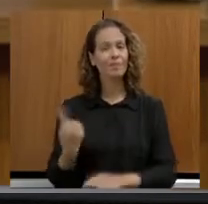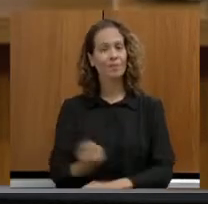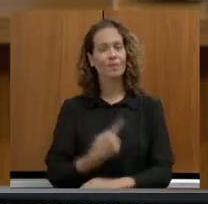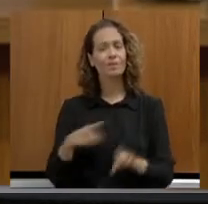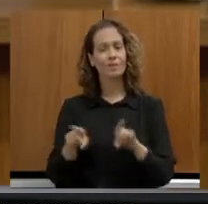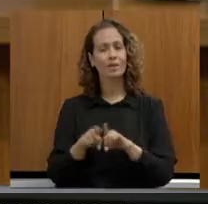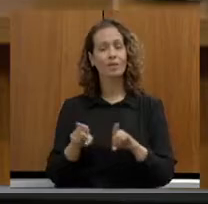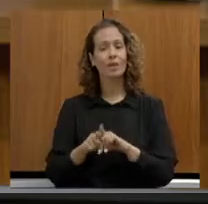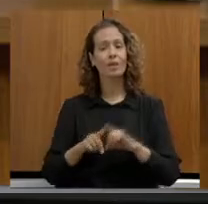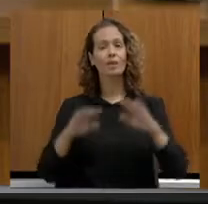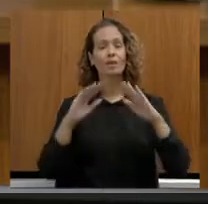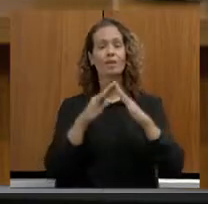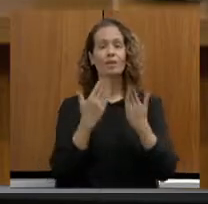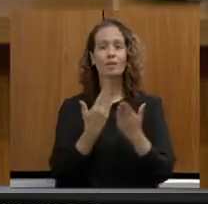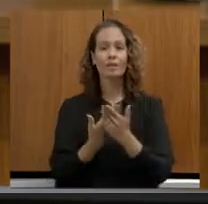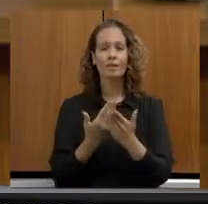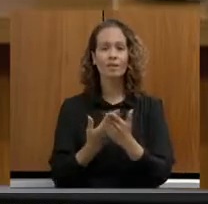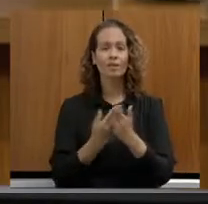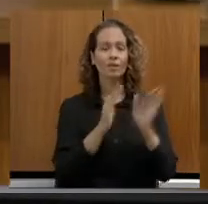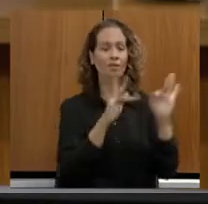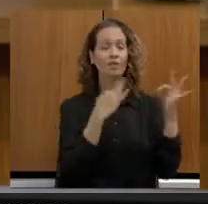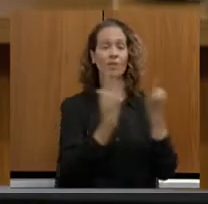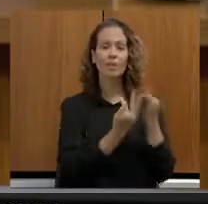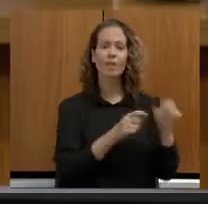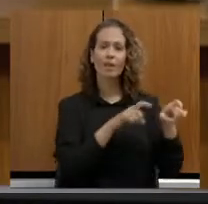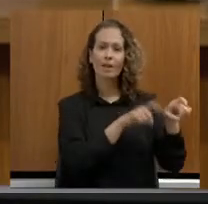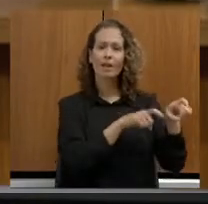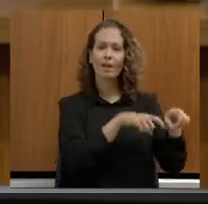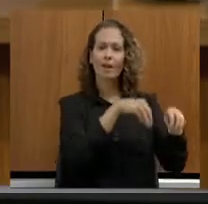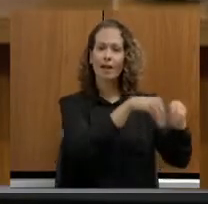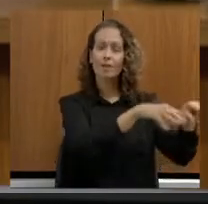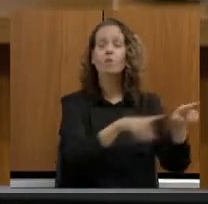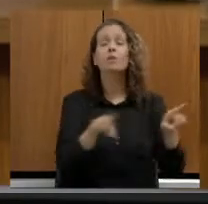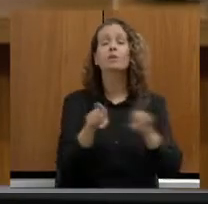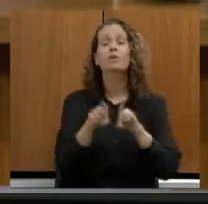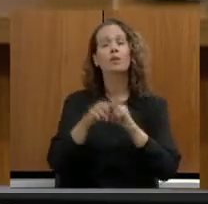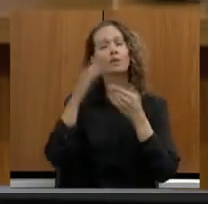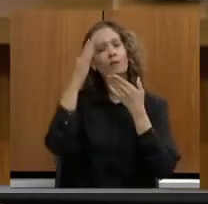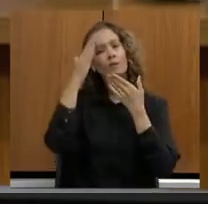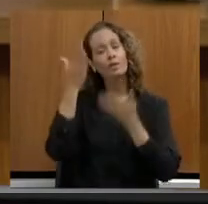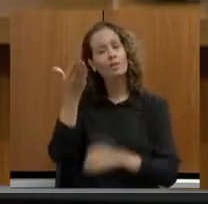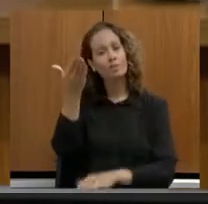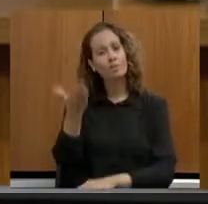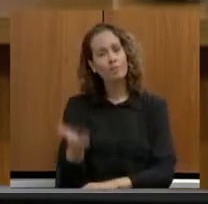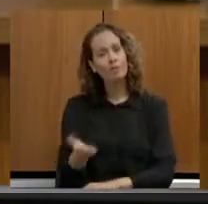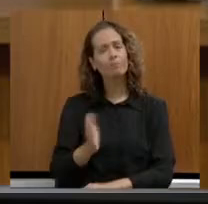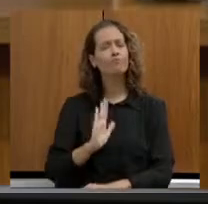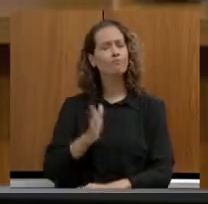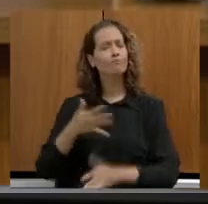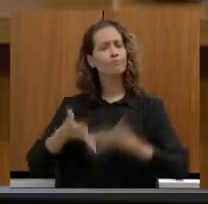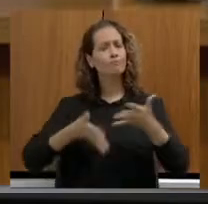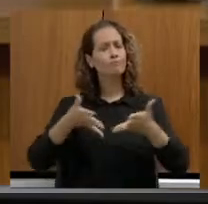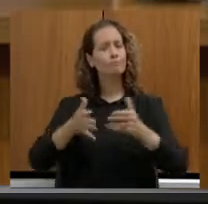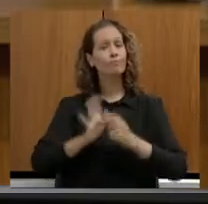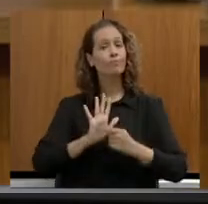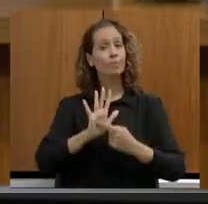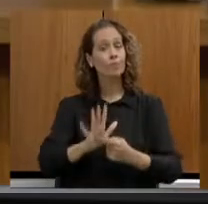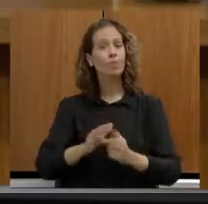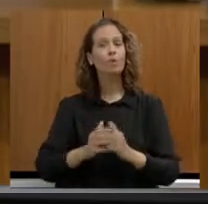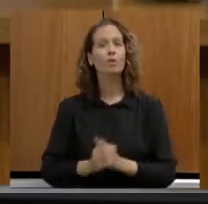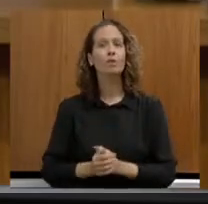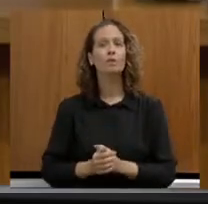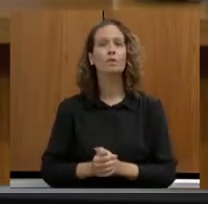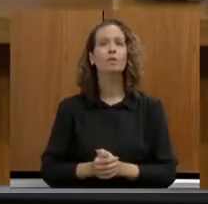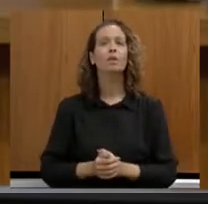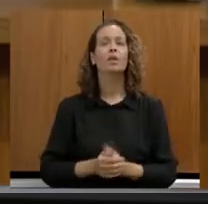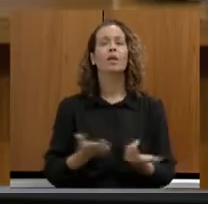vai estar nas escolas família agrícola eu queria também agradecer a falar da senhora quando a senhora destaca que a situação de